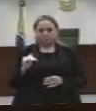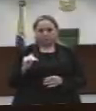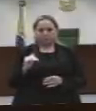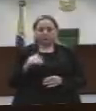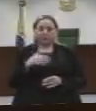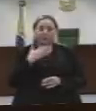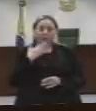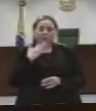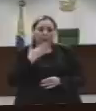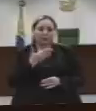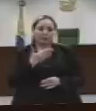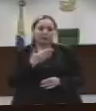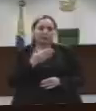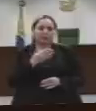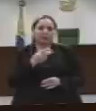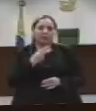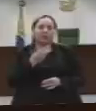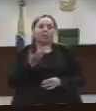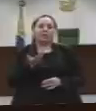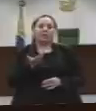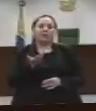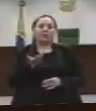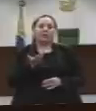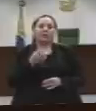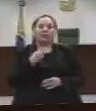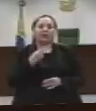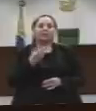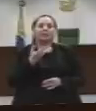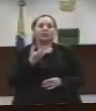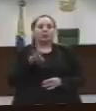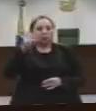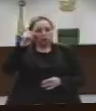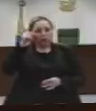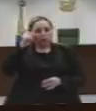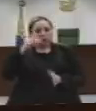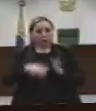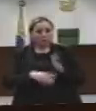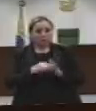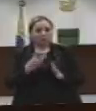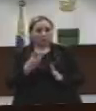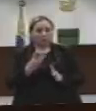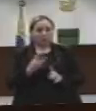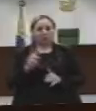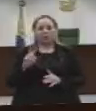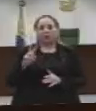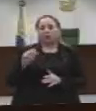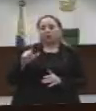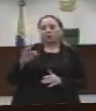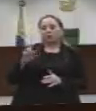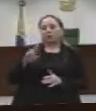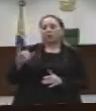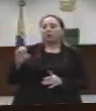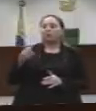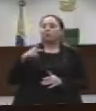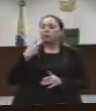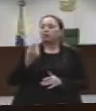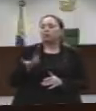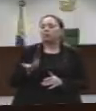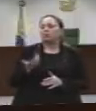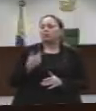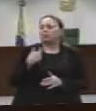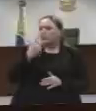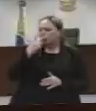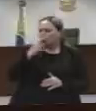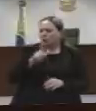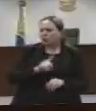ele negasse o coisa ruim por tr e volter teria dito não acha que é uma hora um pouco